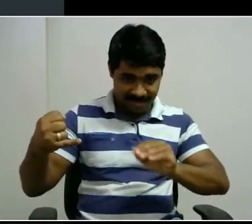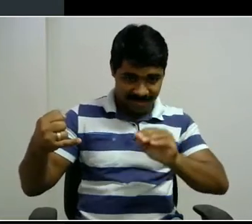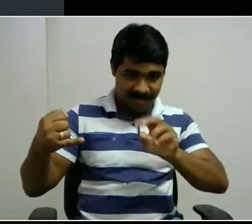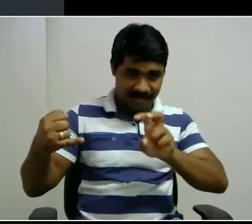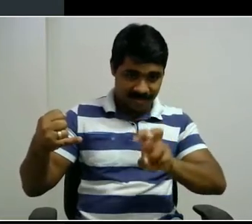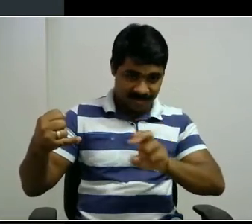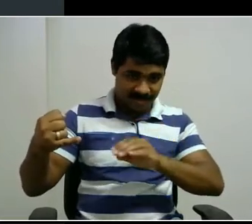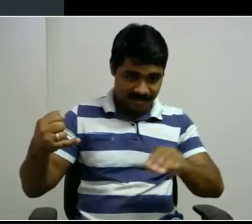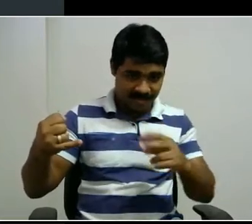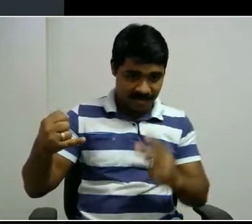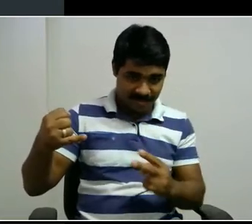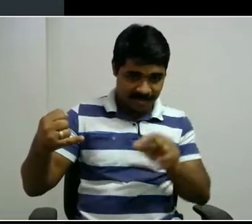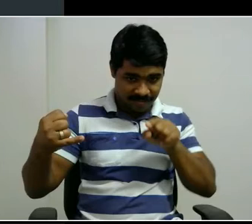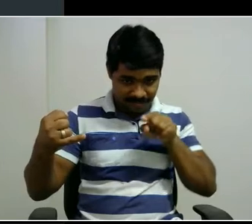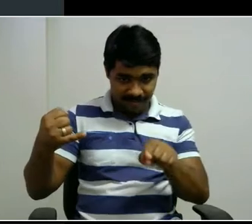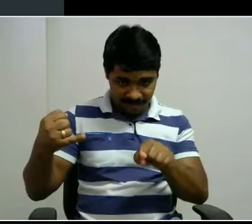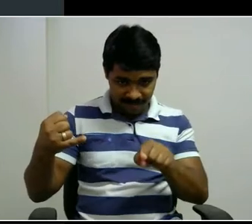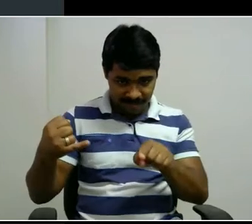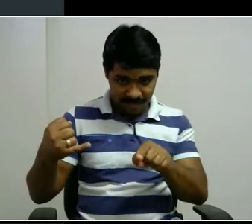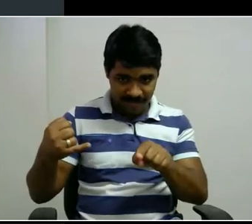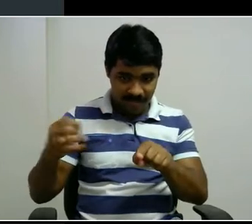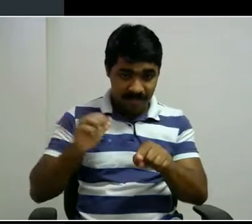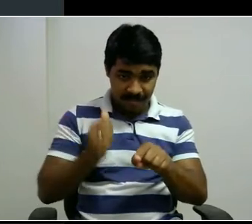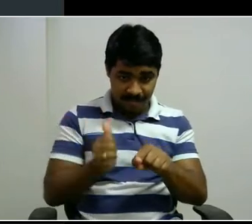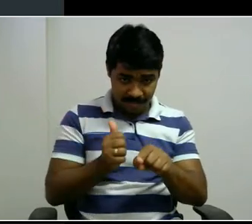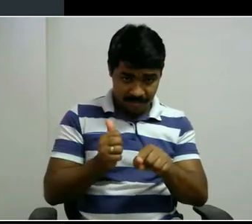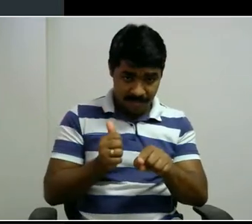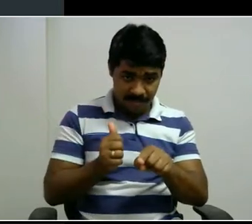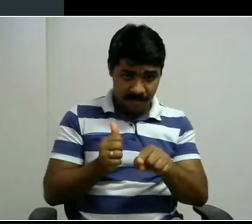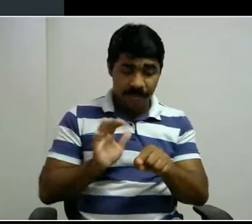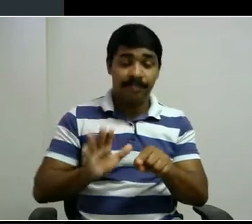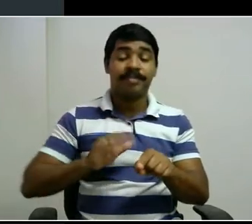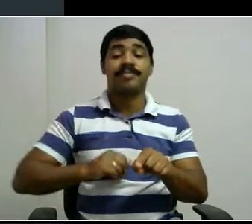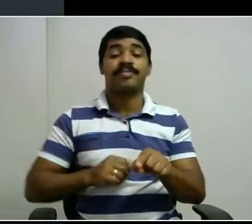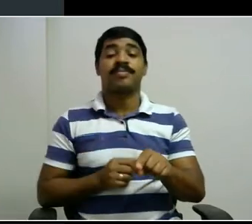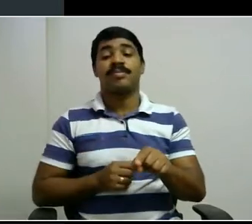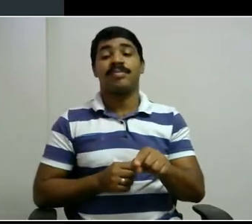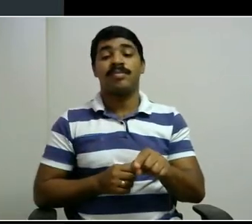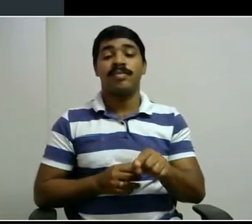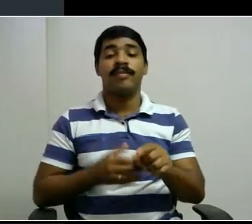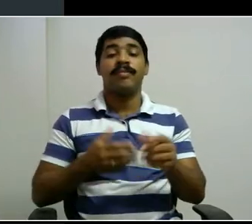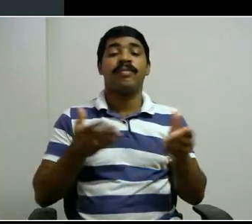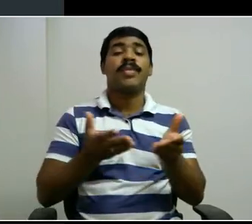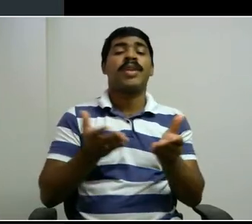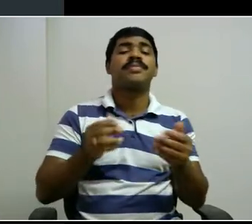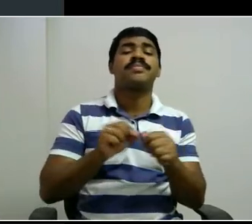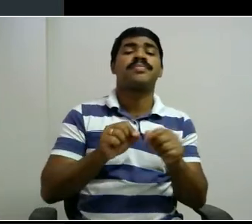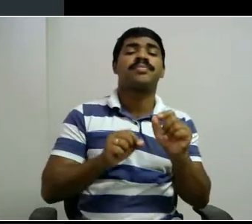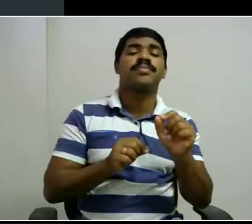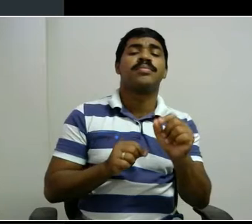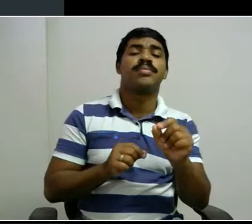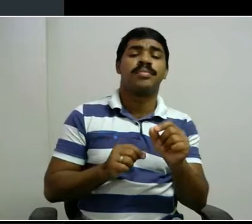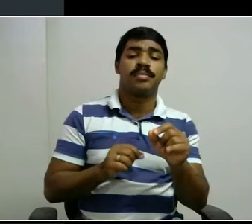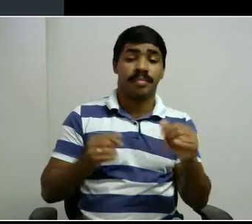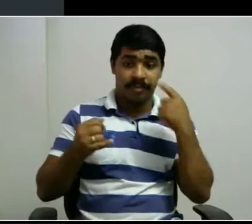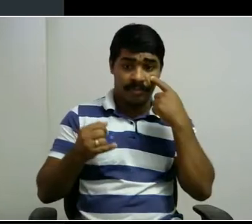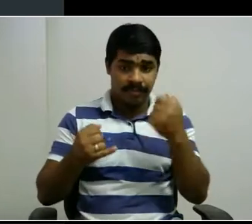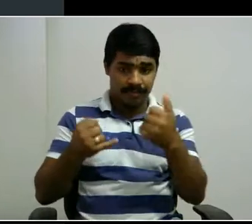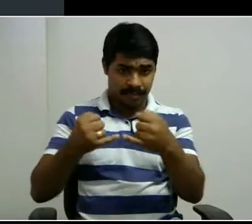no eixo x, o próximo passo aqui, ó, esse aqui é o eixo x,